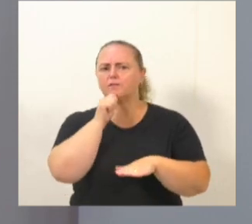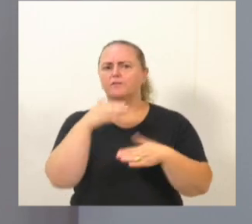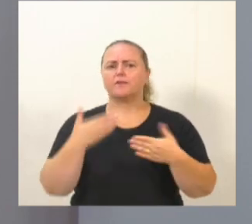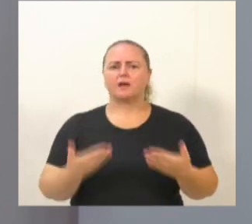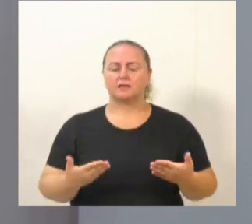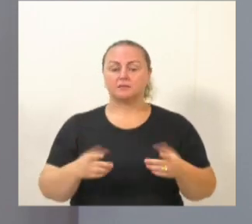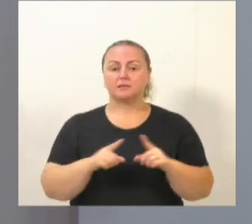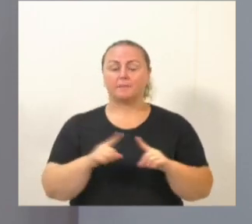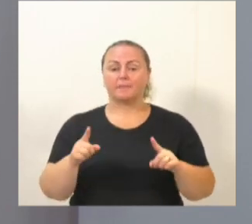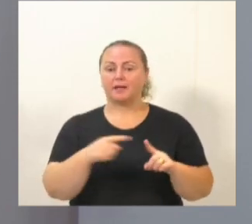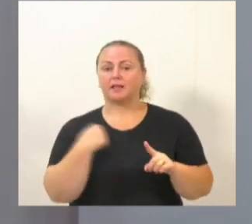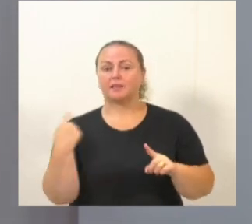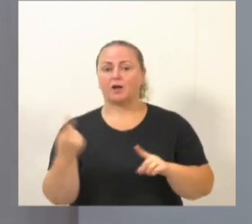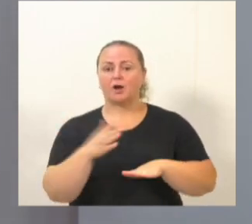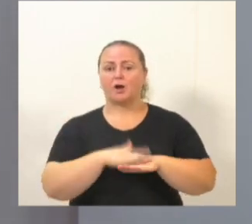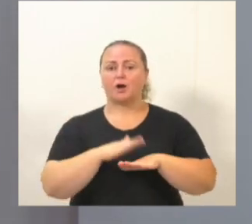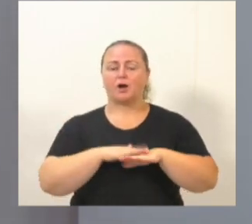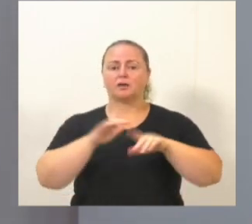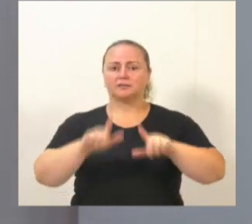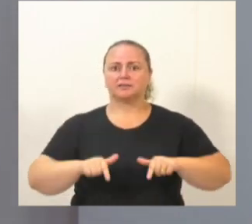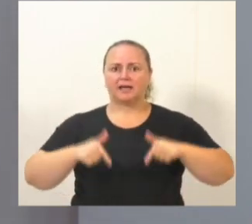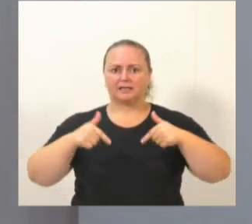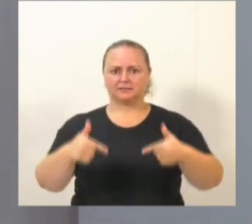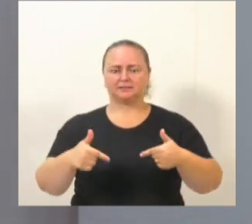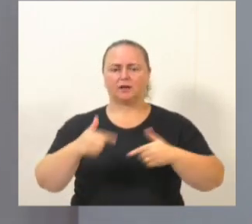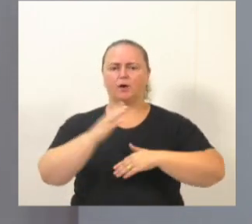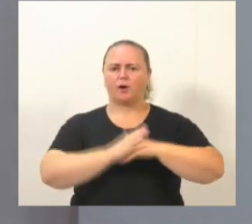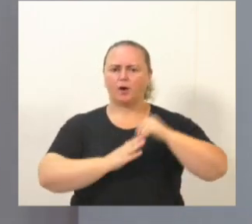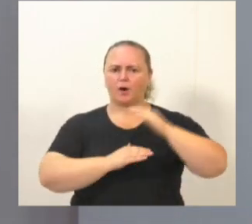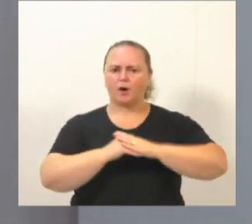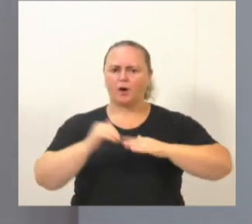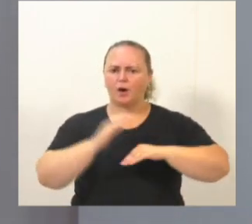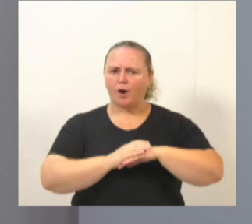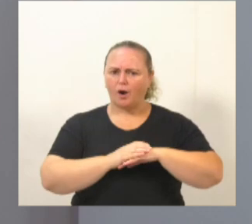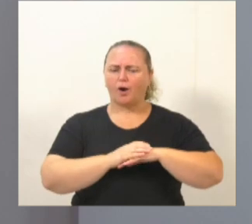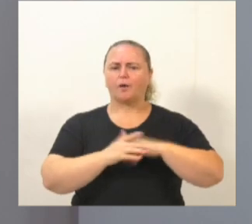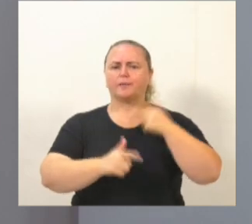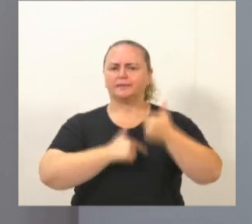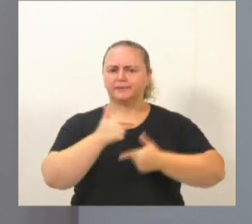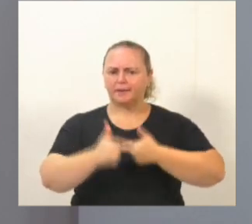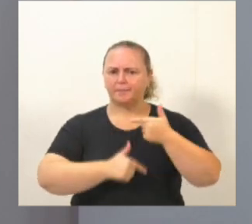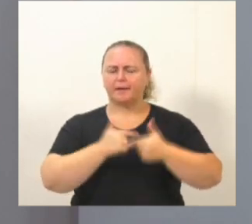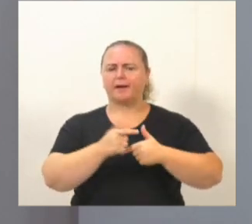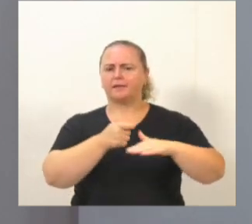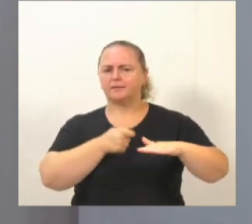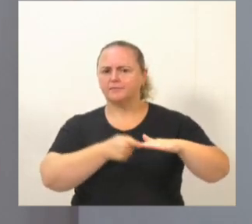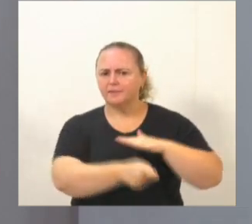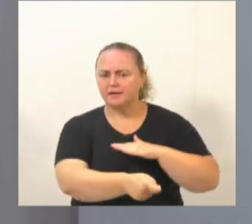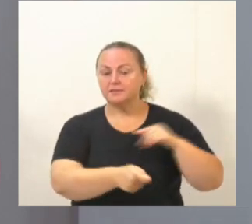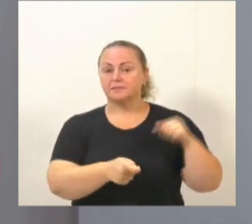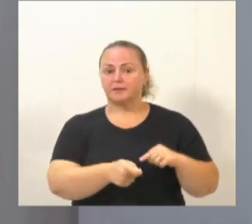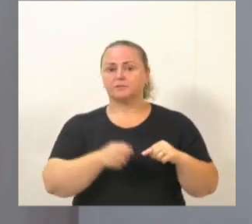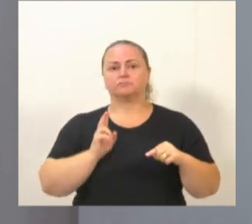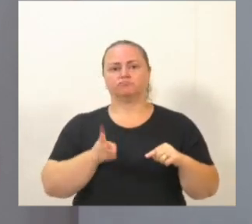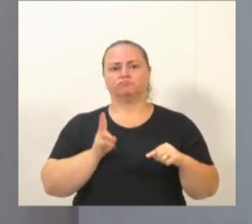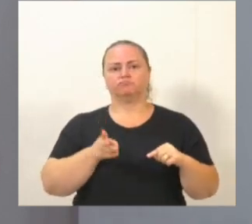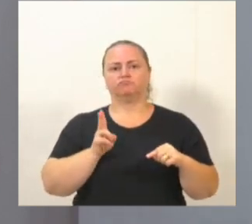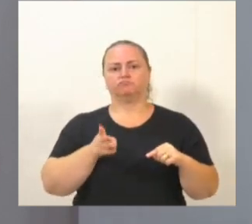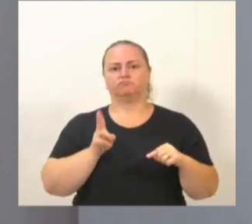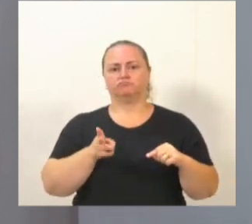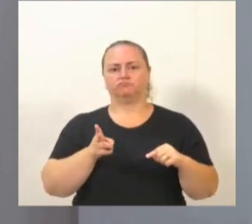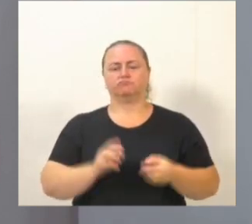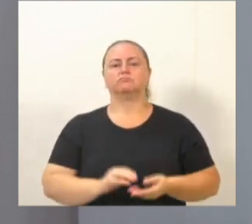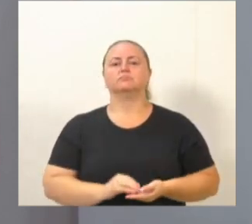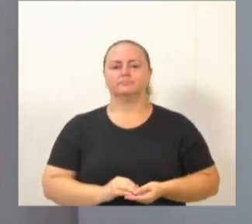das nossas ações. Toda a nossa obra, toda a nossa parte, todo o nosso investimento nunca deixou de ser feito. São